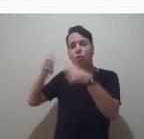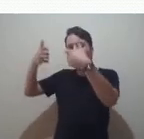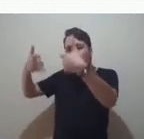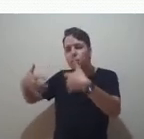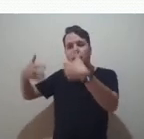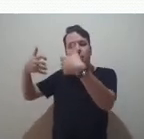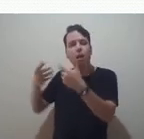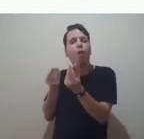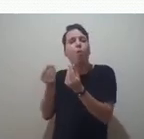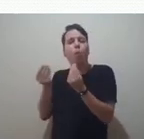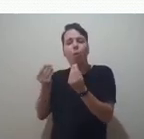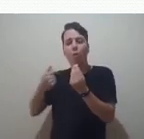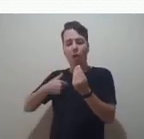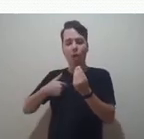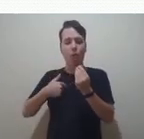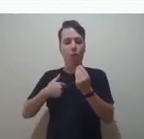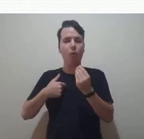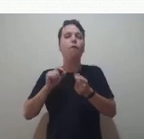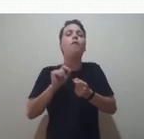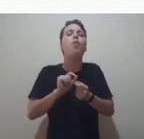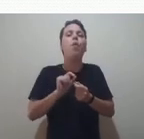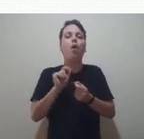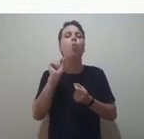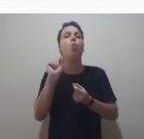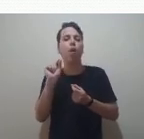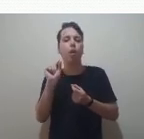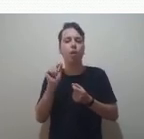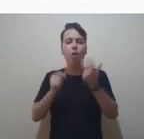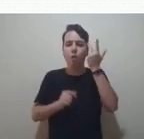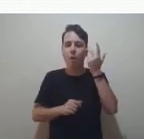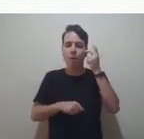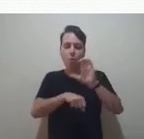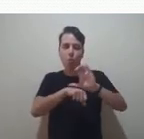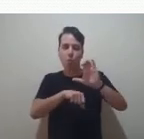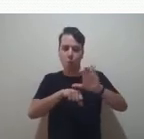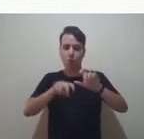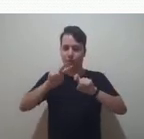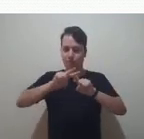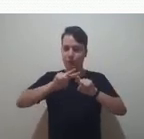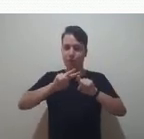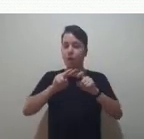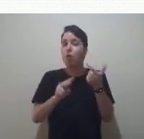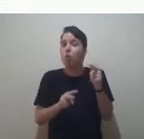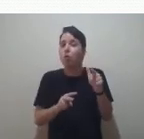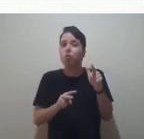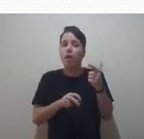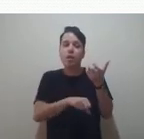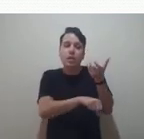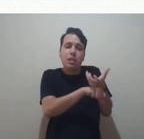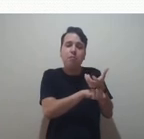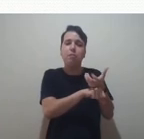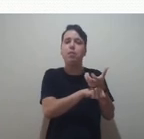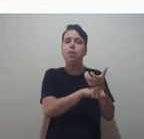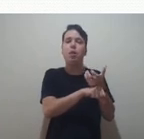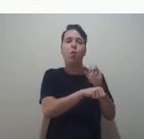a graduação, né, para como atuar nesse tipo de situação. Geralmente nos cursos de veterinária não